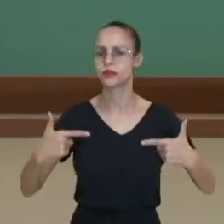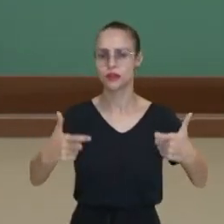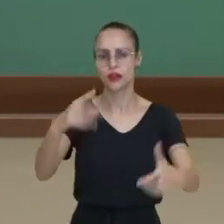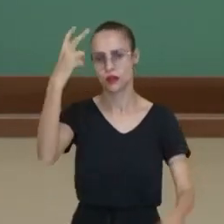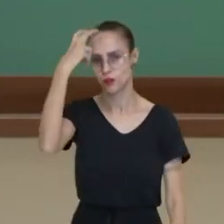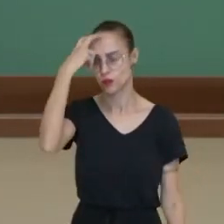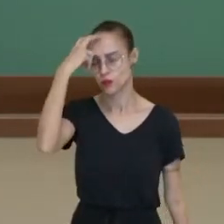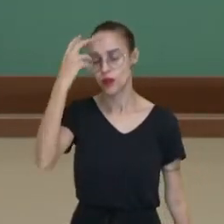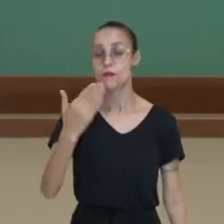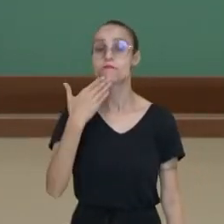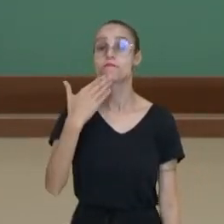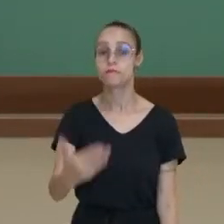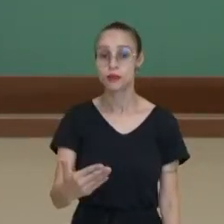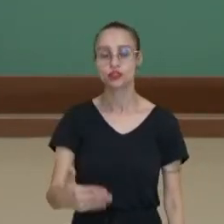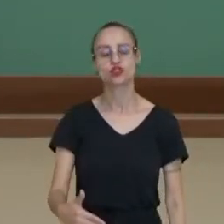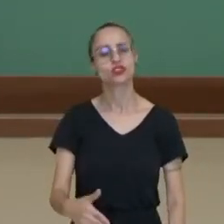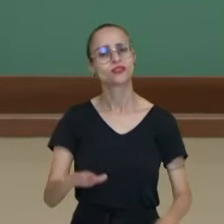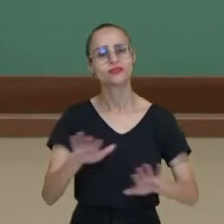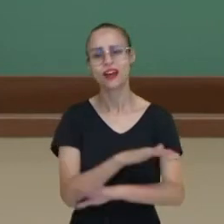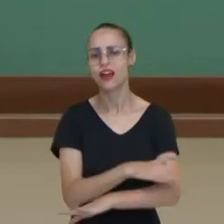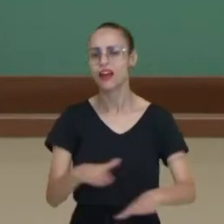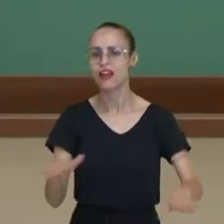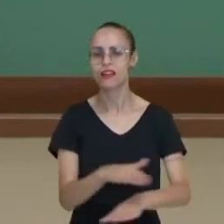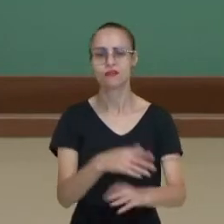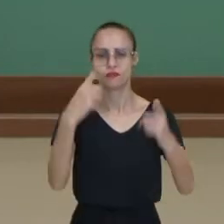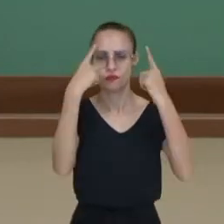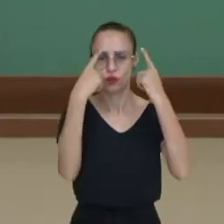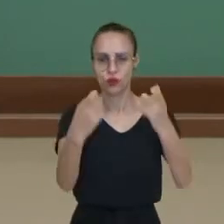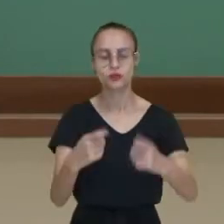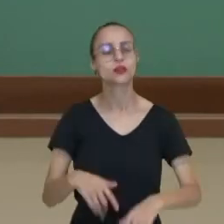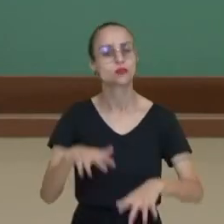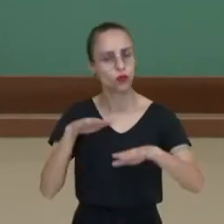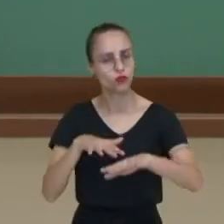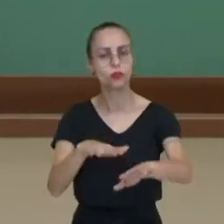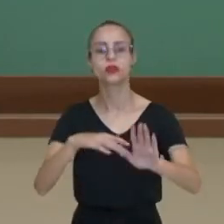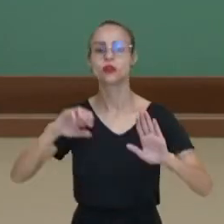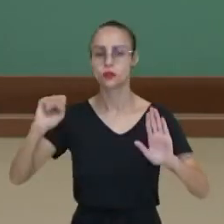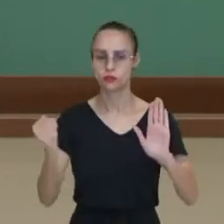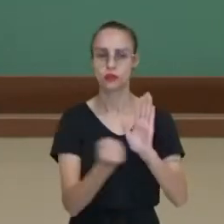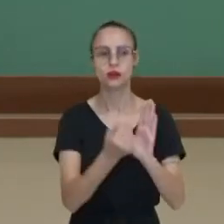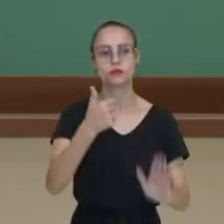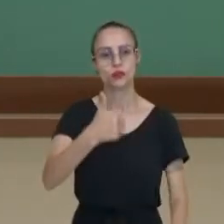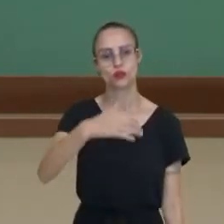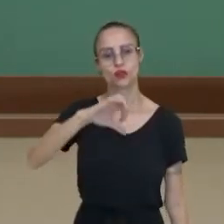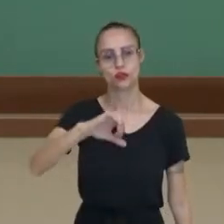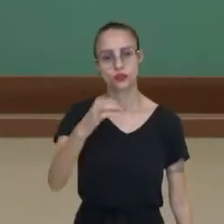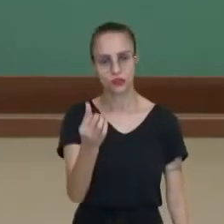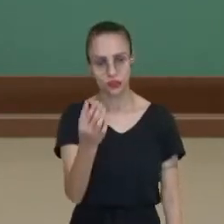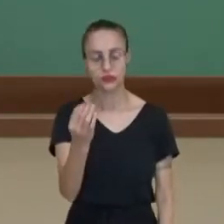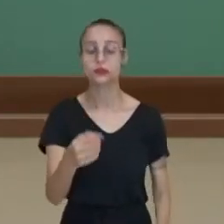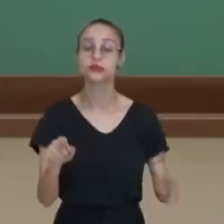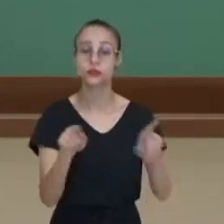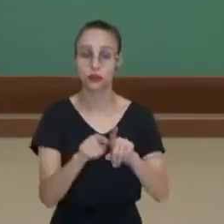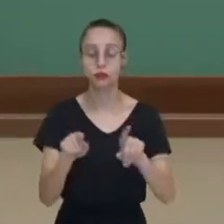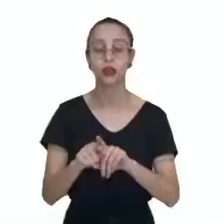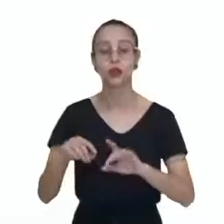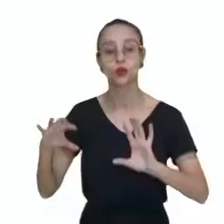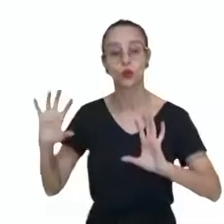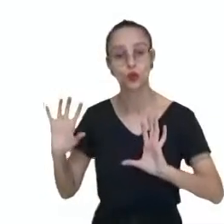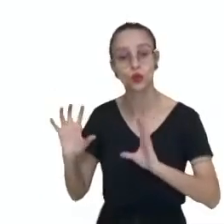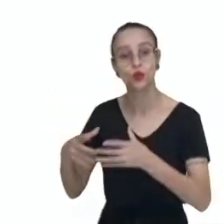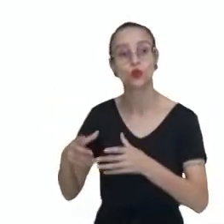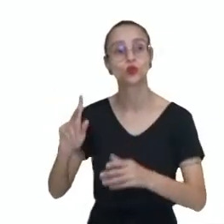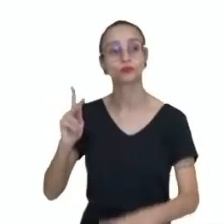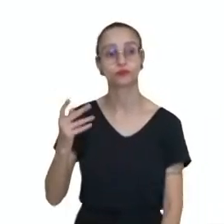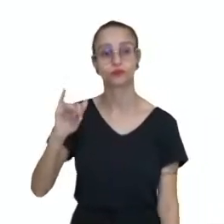no mundo, pedindo uma cultura de não violência. Então esses movimentos também marcaram muito os anos 60. Entre esses movimentos também destaques para